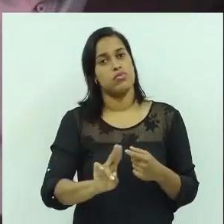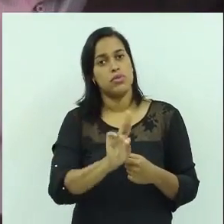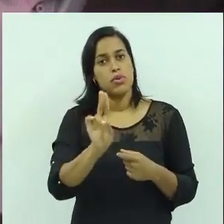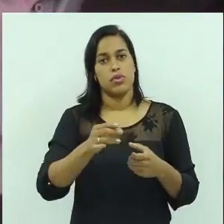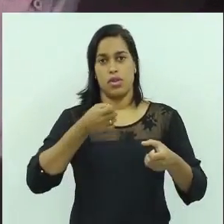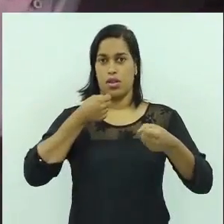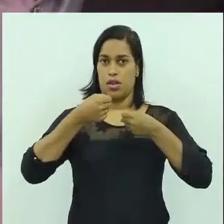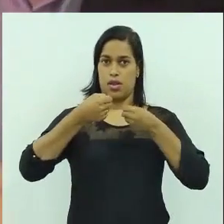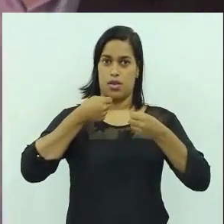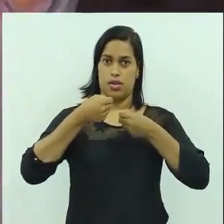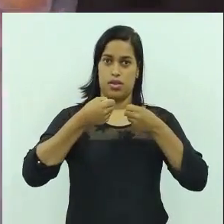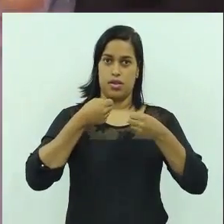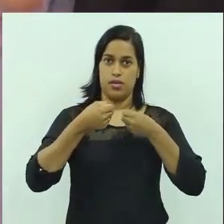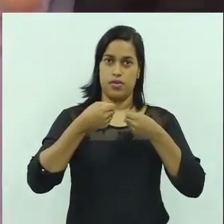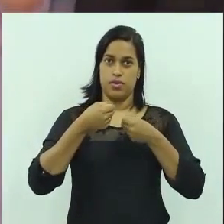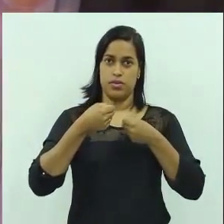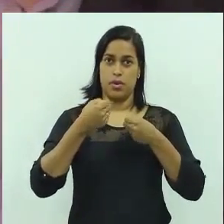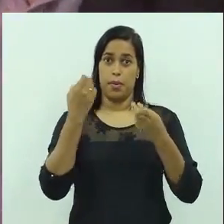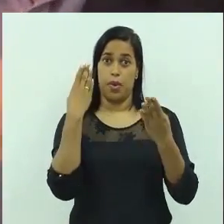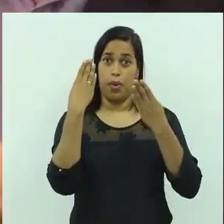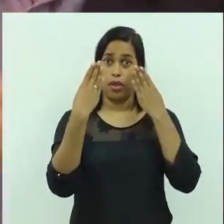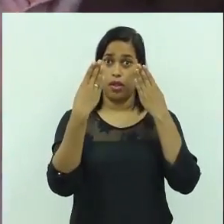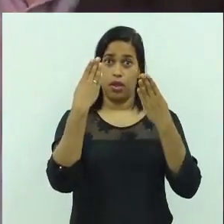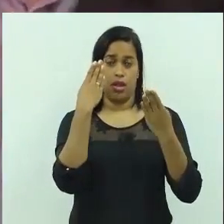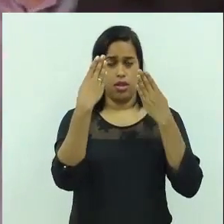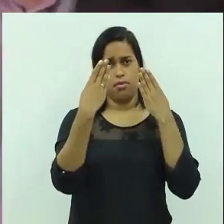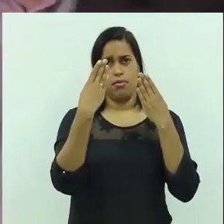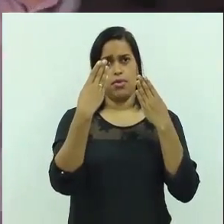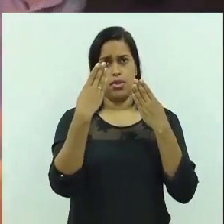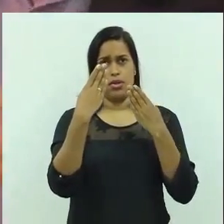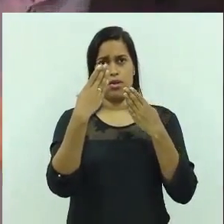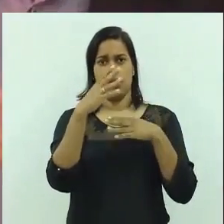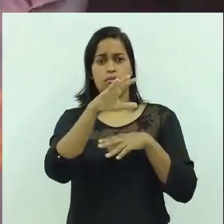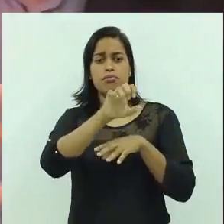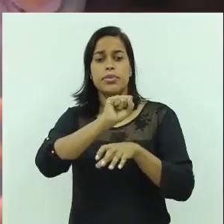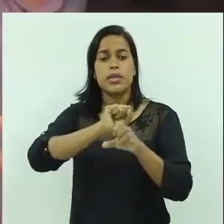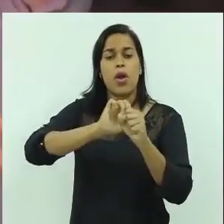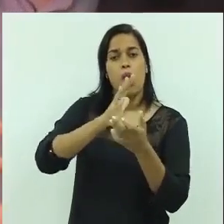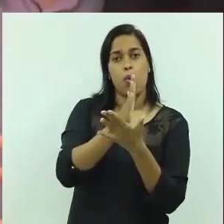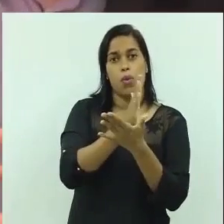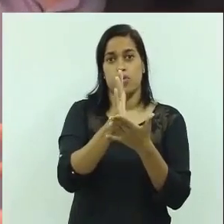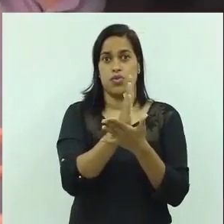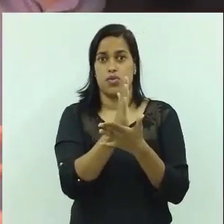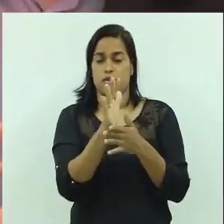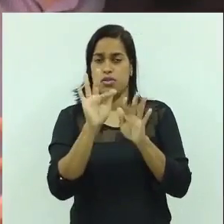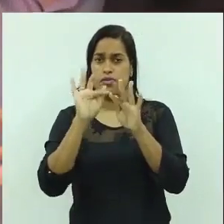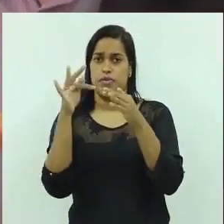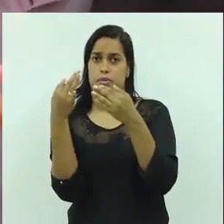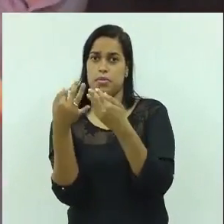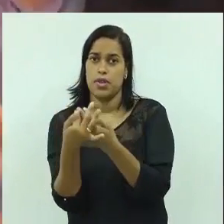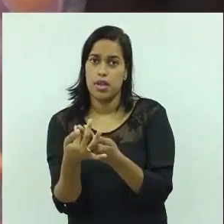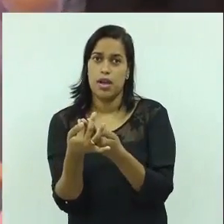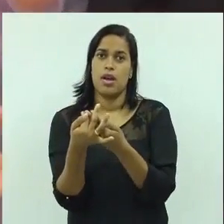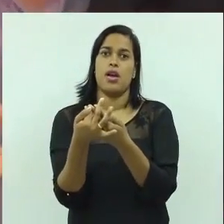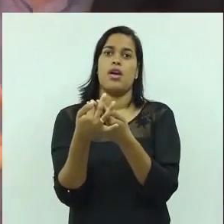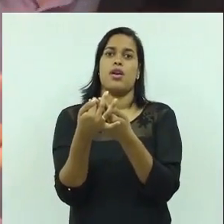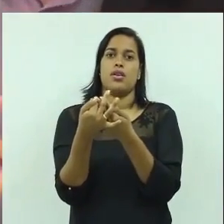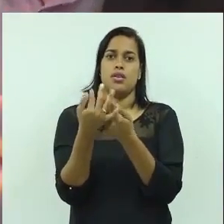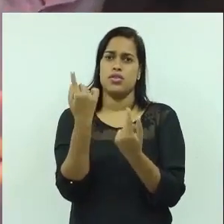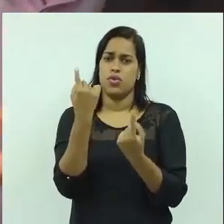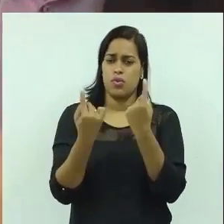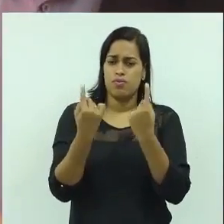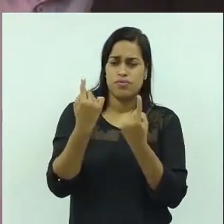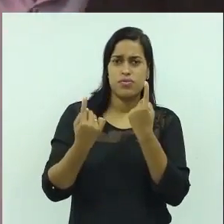de entrevista para uma terapia e trazem componentes de questões e conflitos familiares, questões e